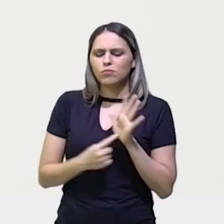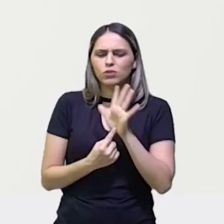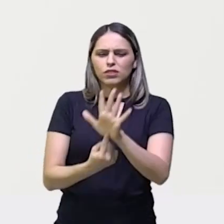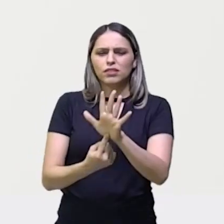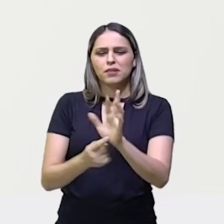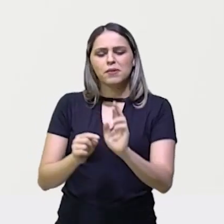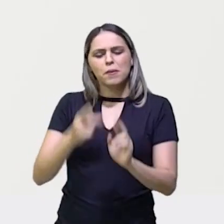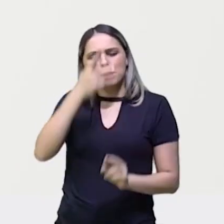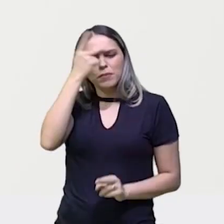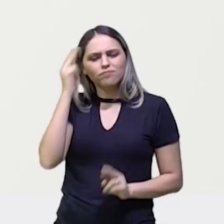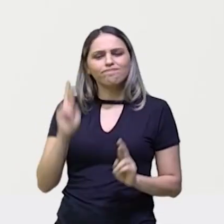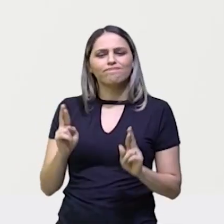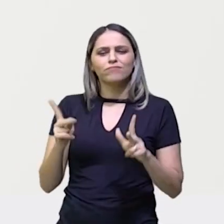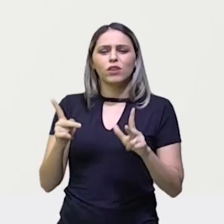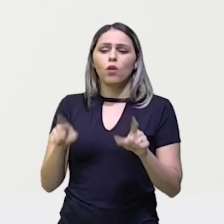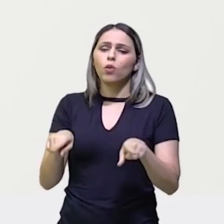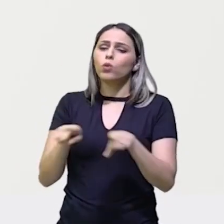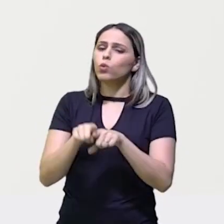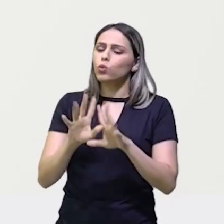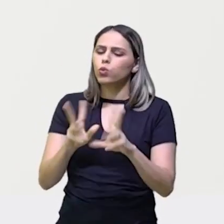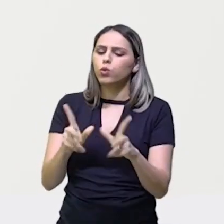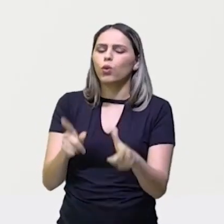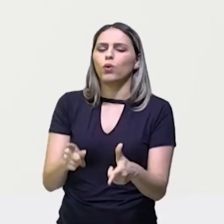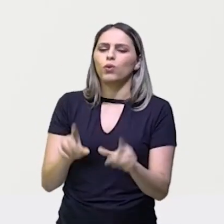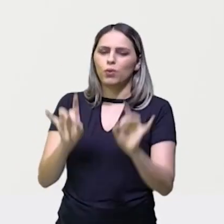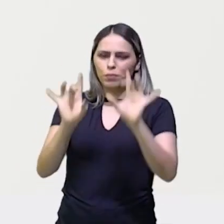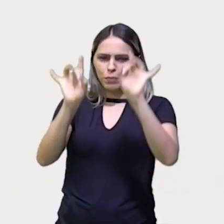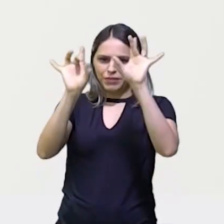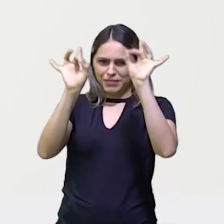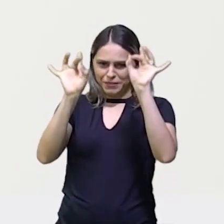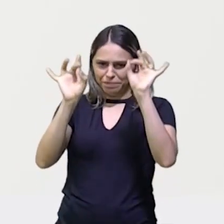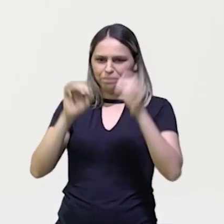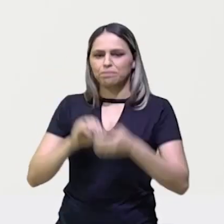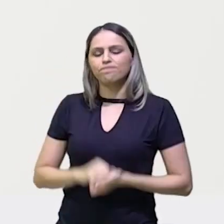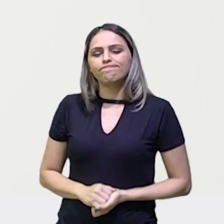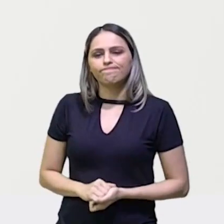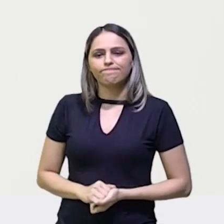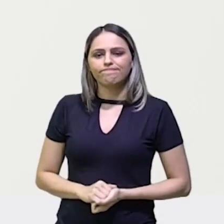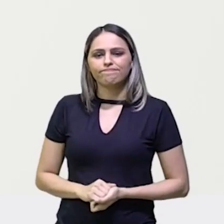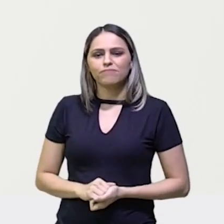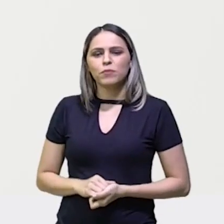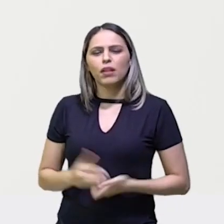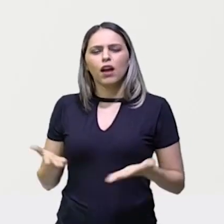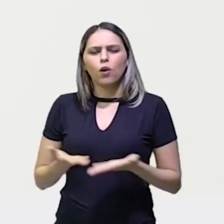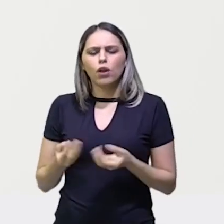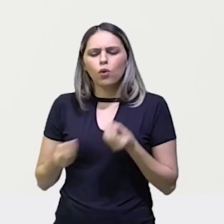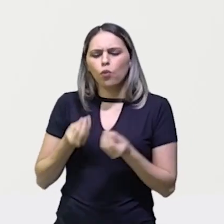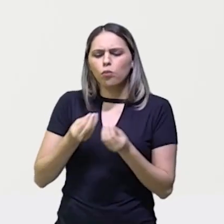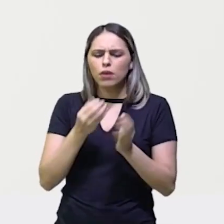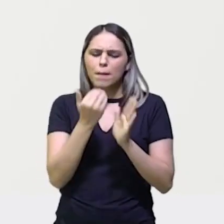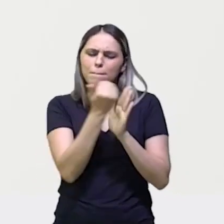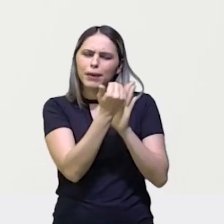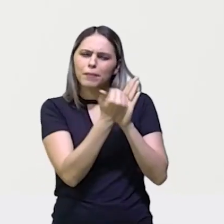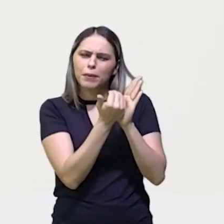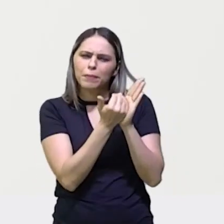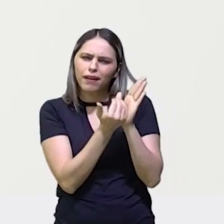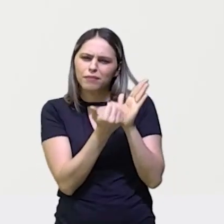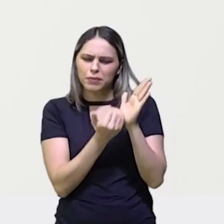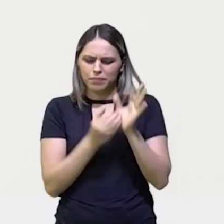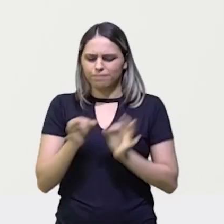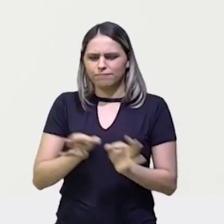também são muito especiais. Agora vamos perceber, crianças, a estrutura deste